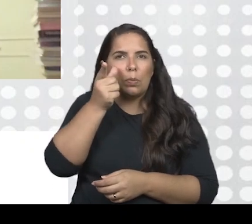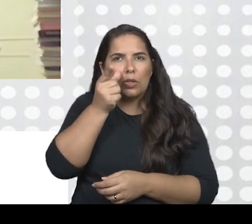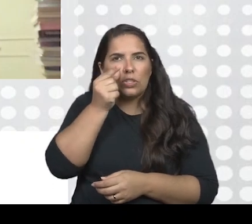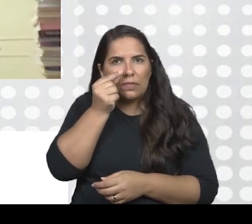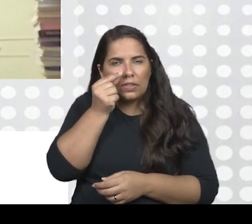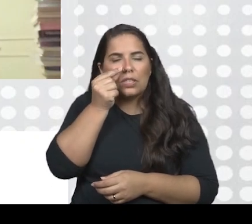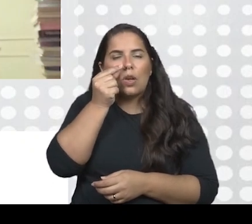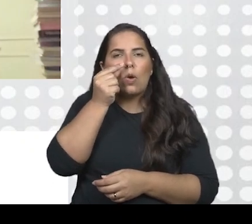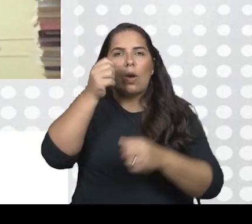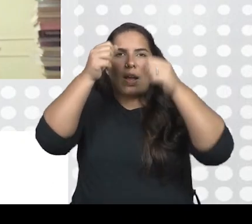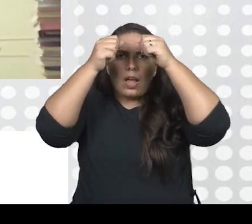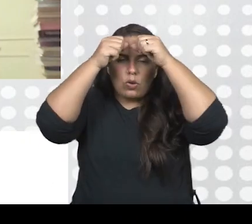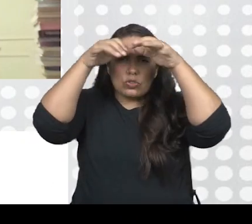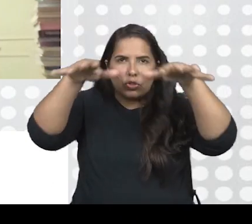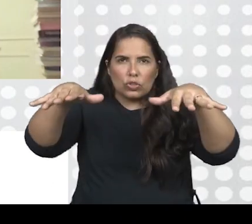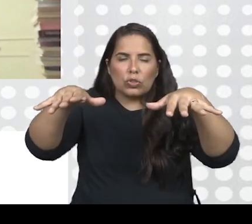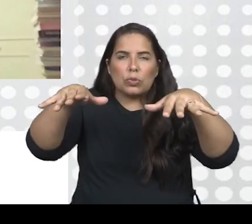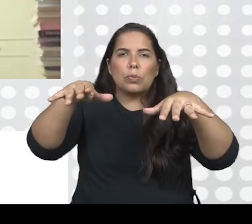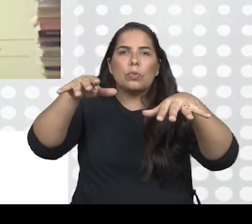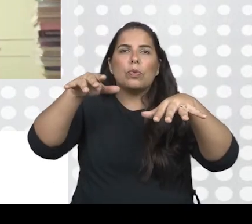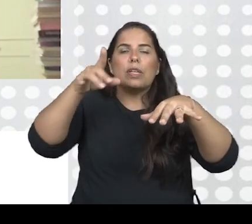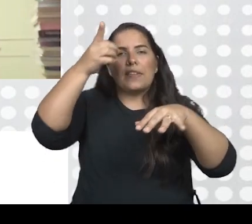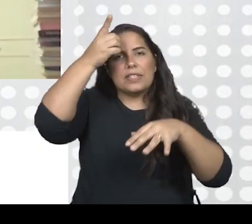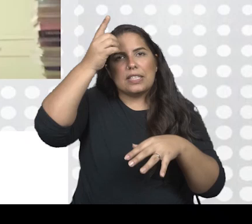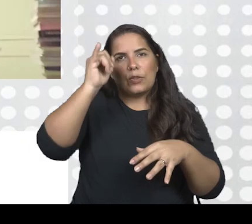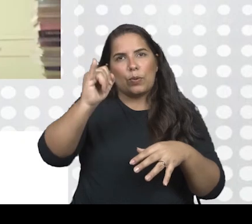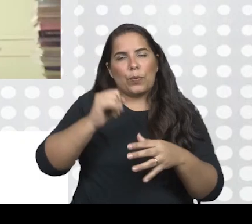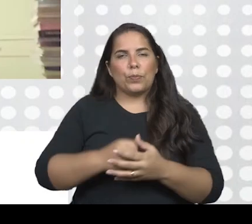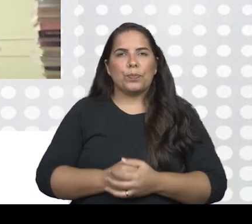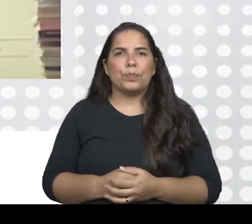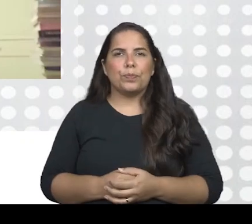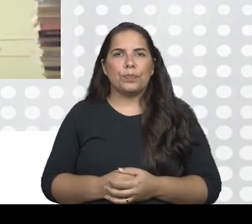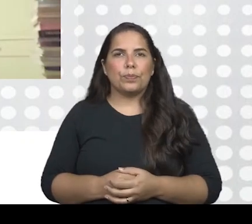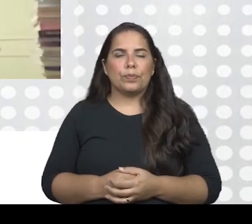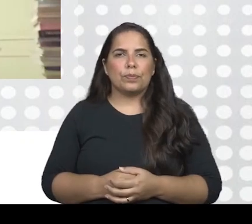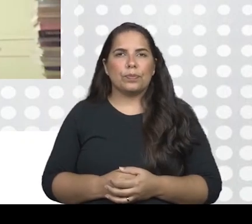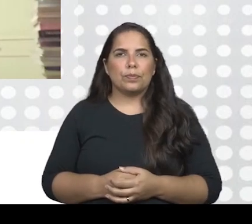visão, autismo e deficiência intelectual.